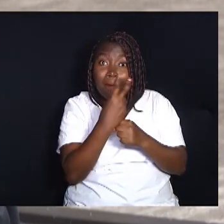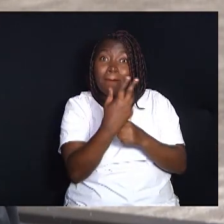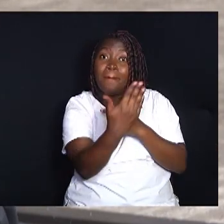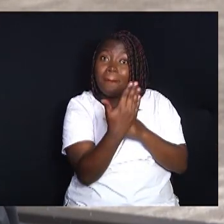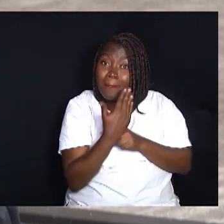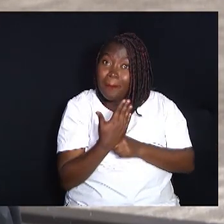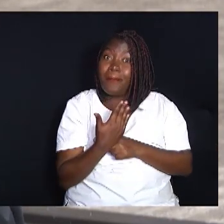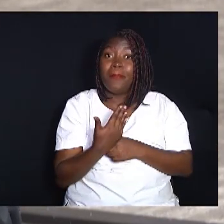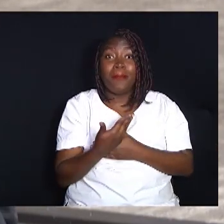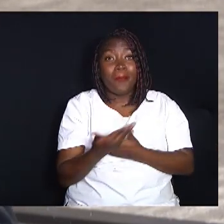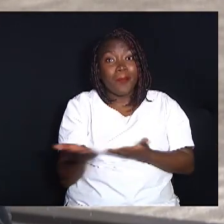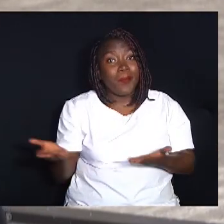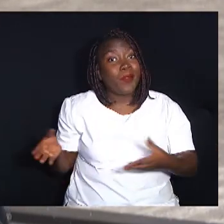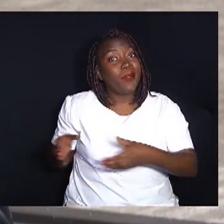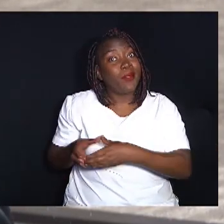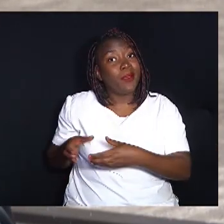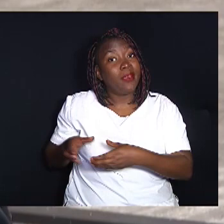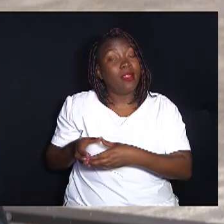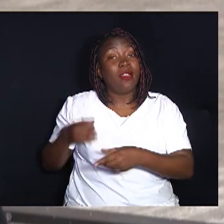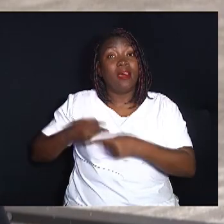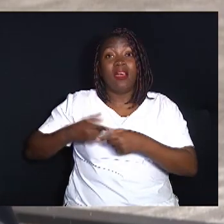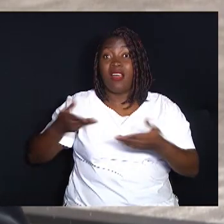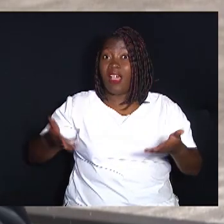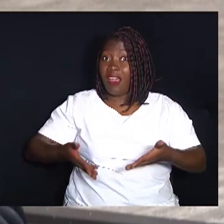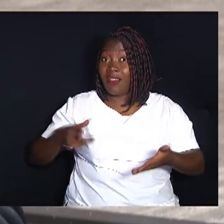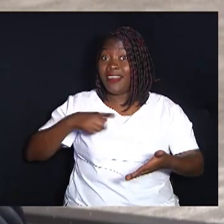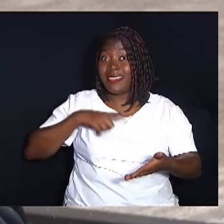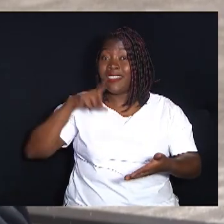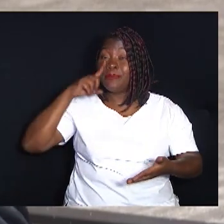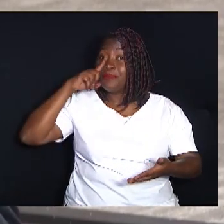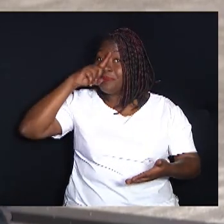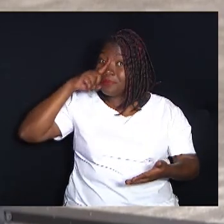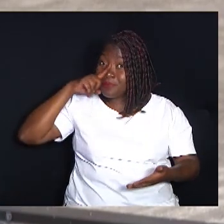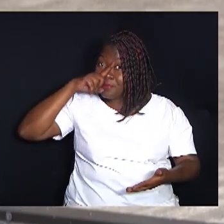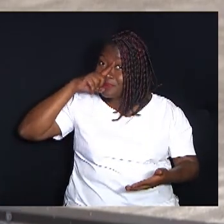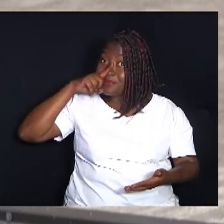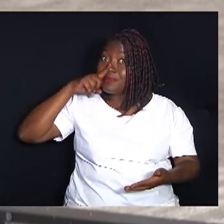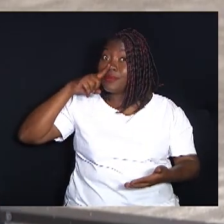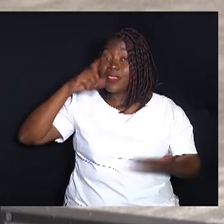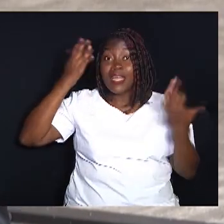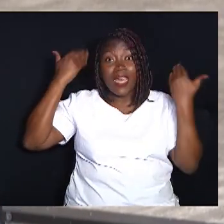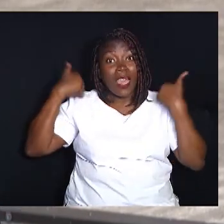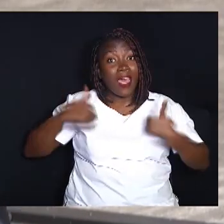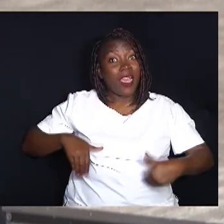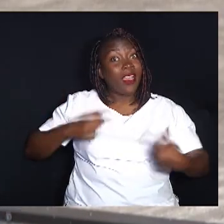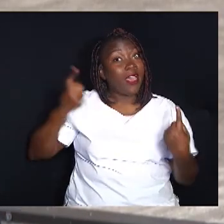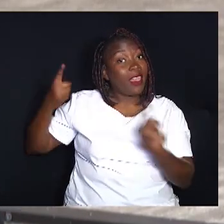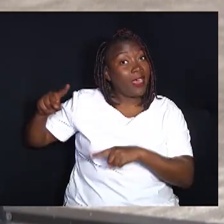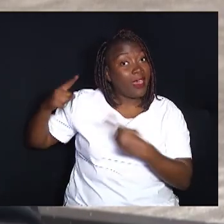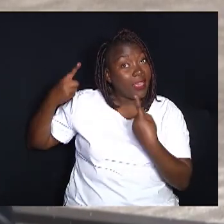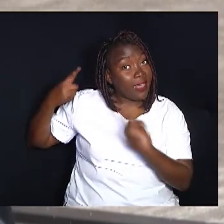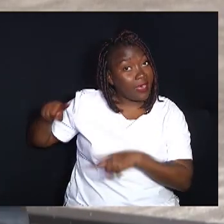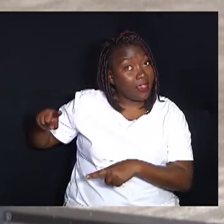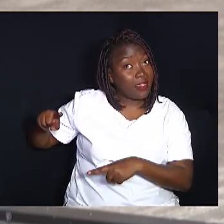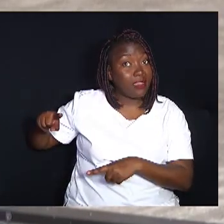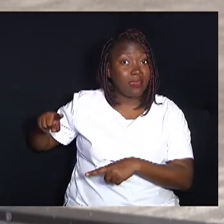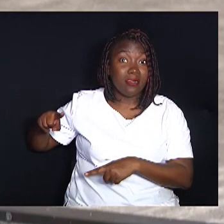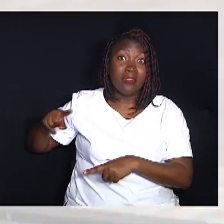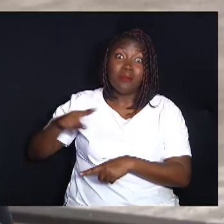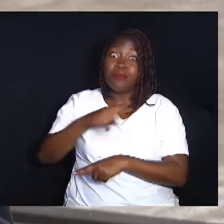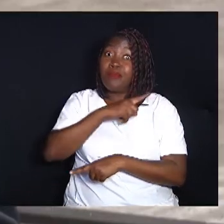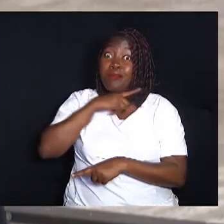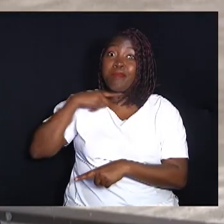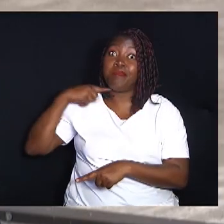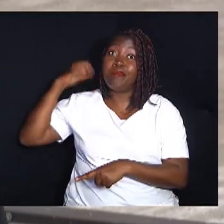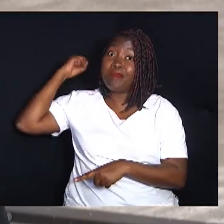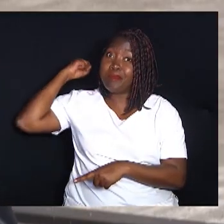porque houve agora a ameaça de um dano físico e até um dano fatal contra as